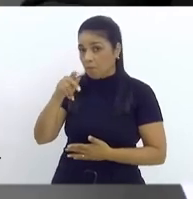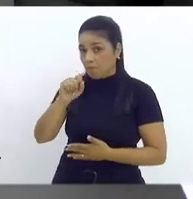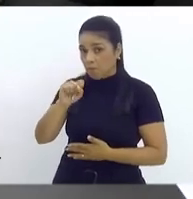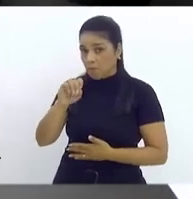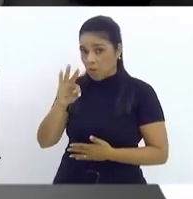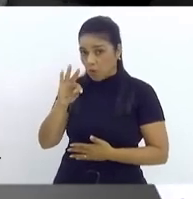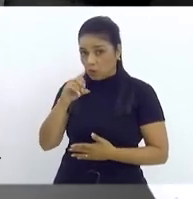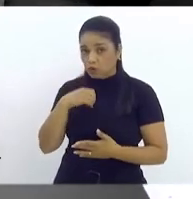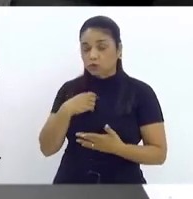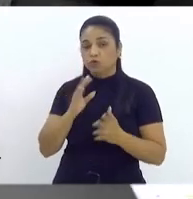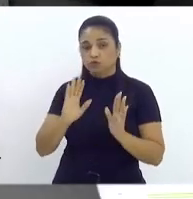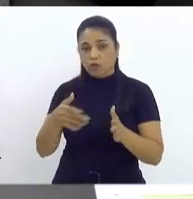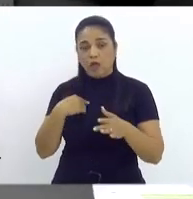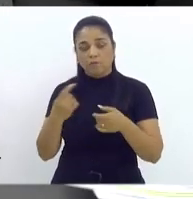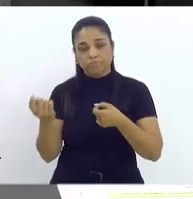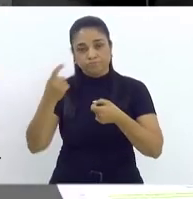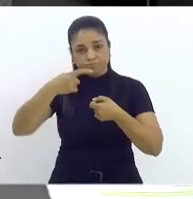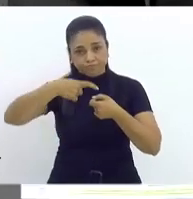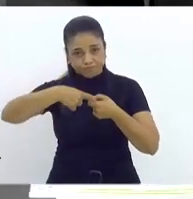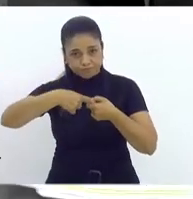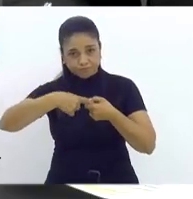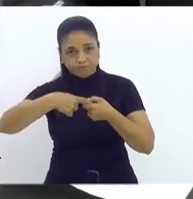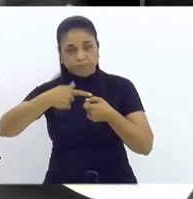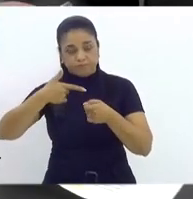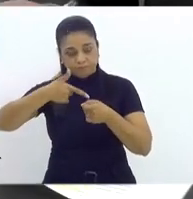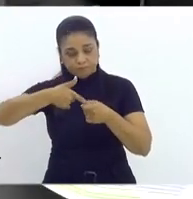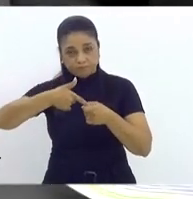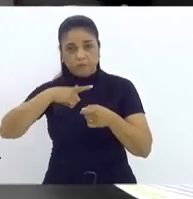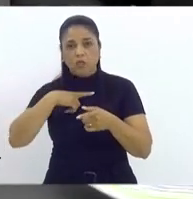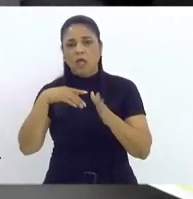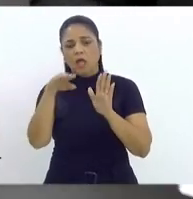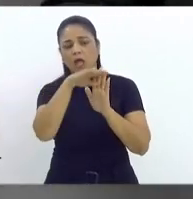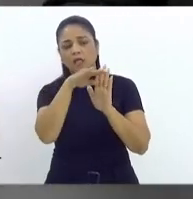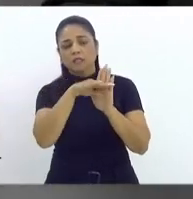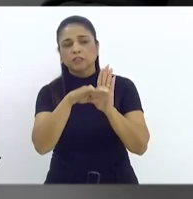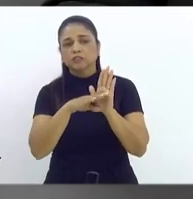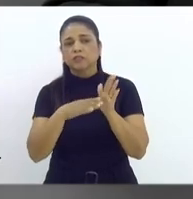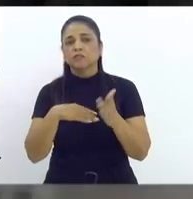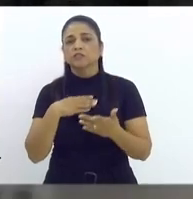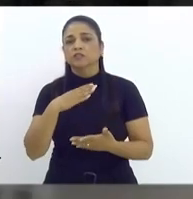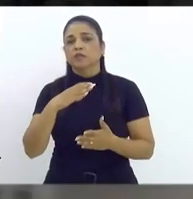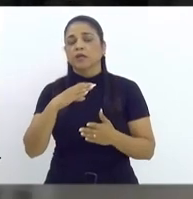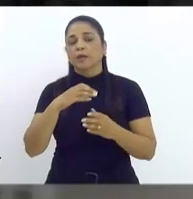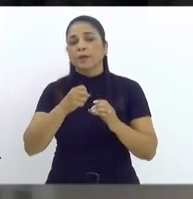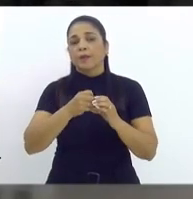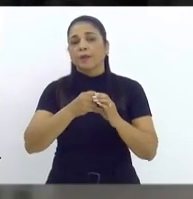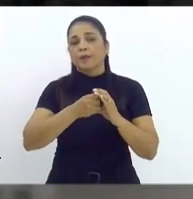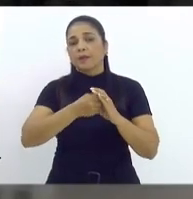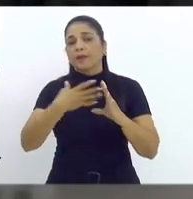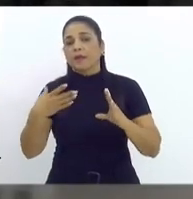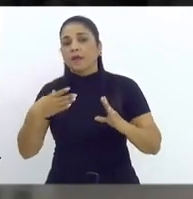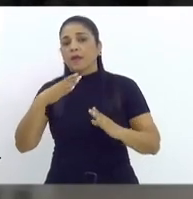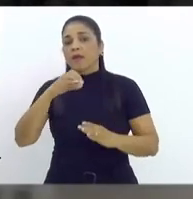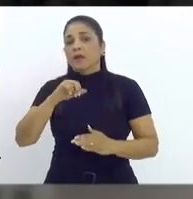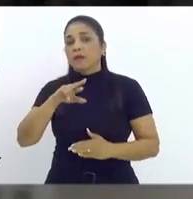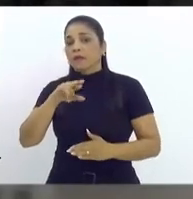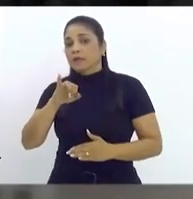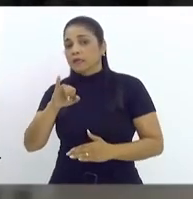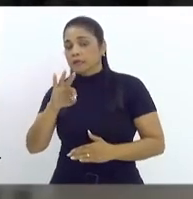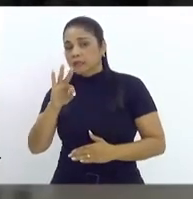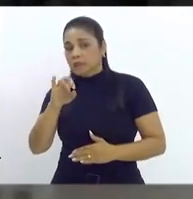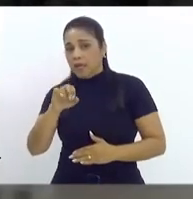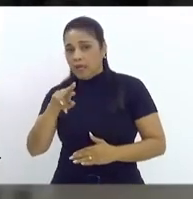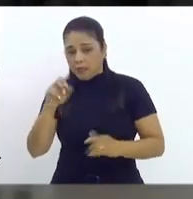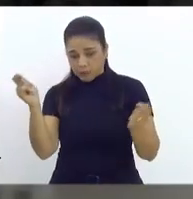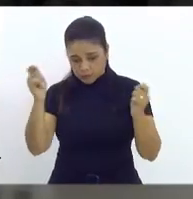serem ligados. Como funciona essa lista? Quais são os critérios para que... São critérios técnicos, de capacidade, porque nós